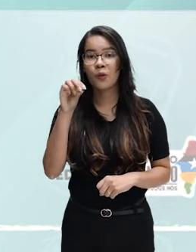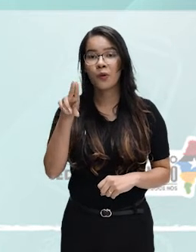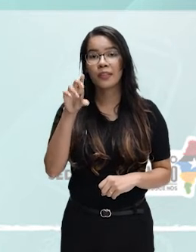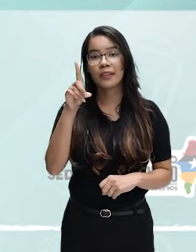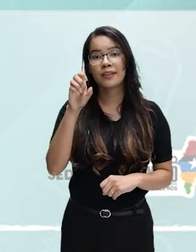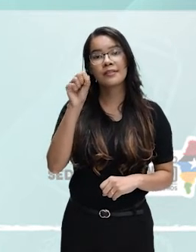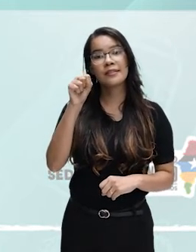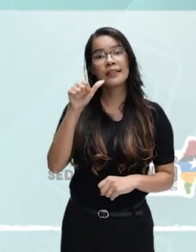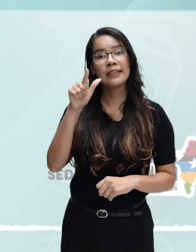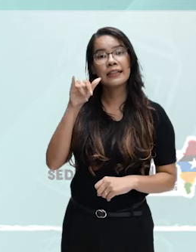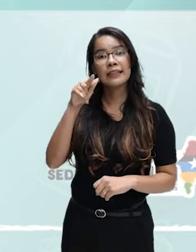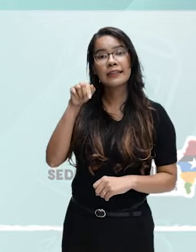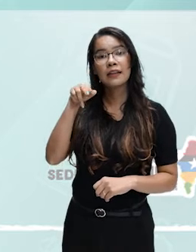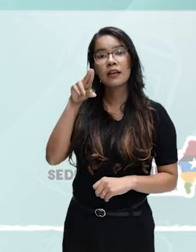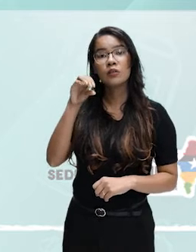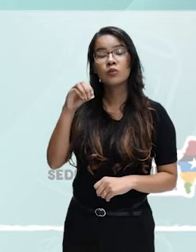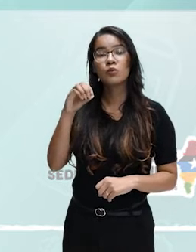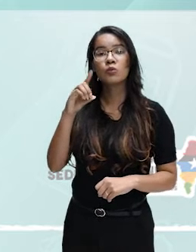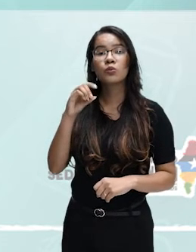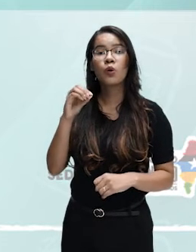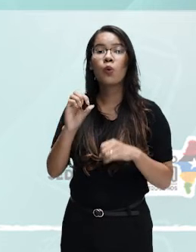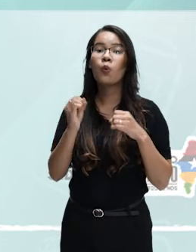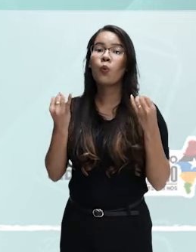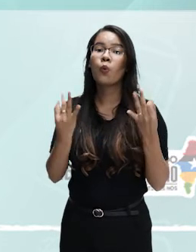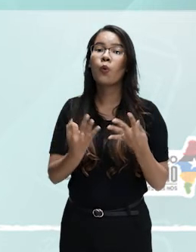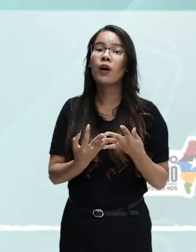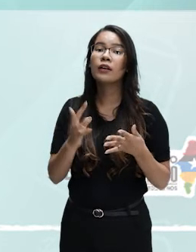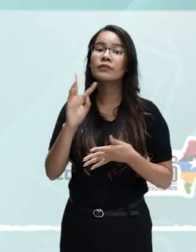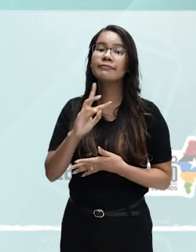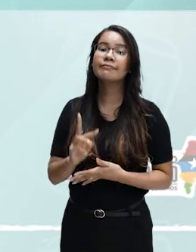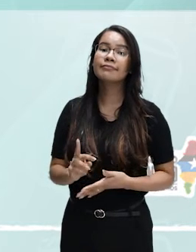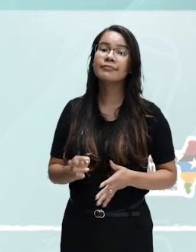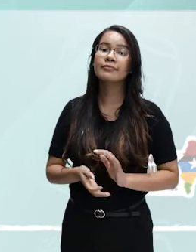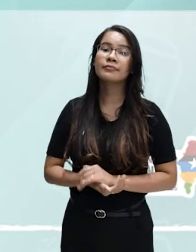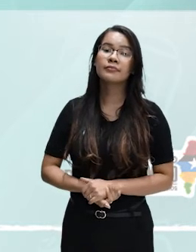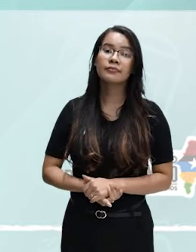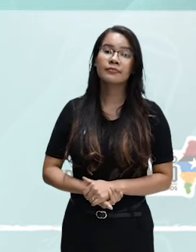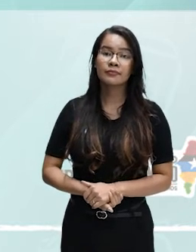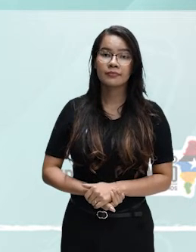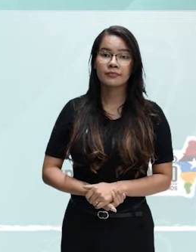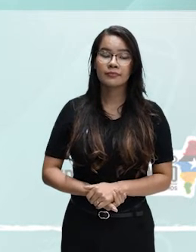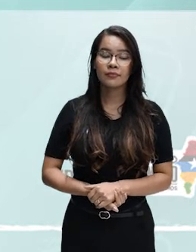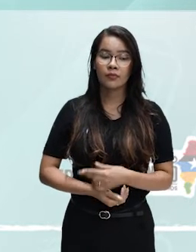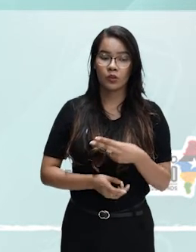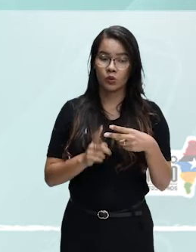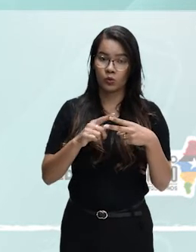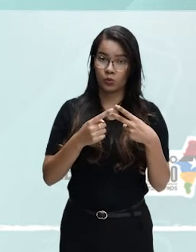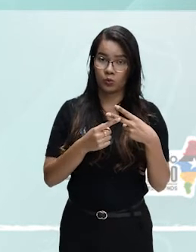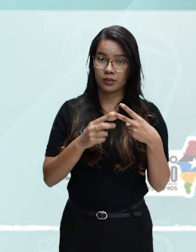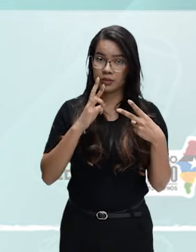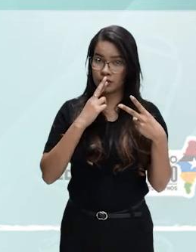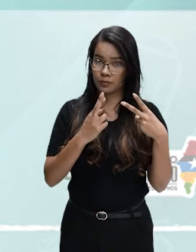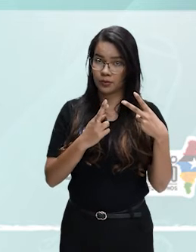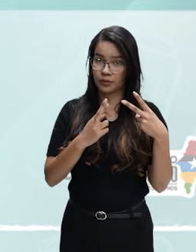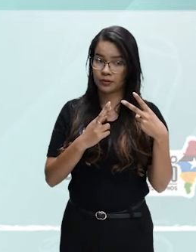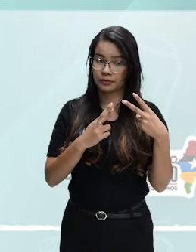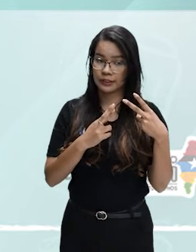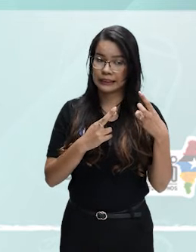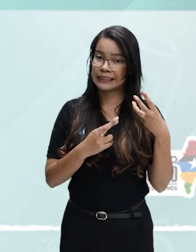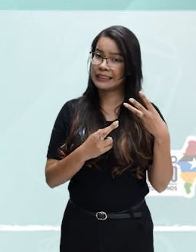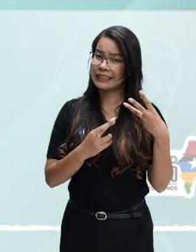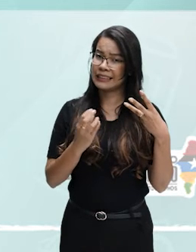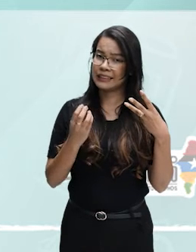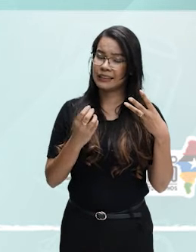quantas vezes o sistema foi acionado? Ligando ou desligando? 2 vezes?